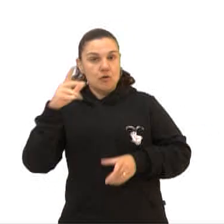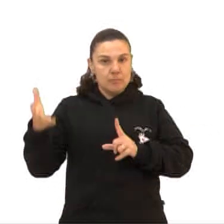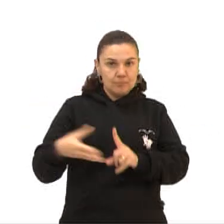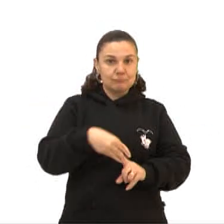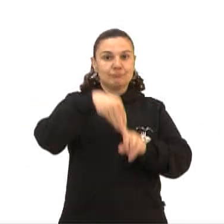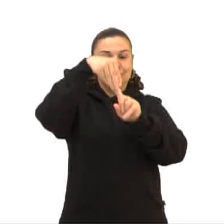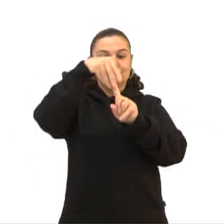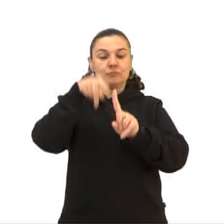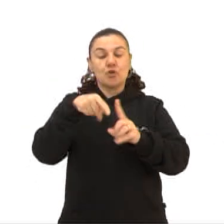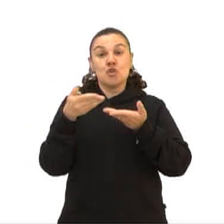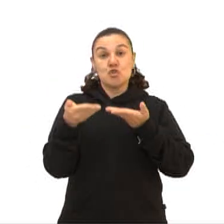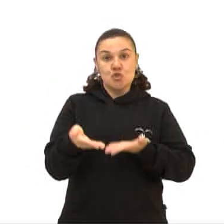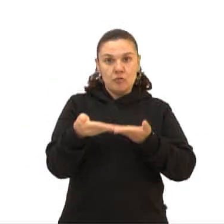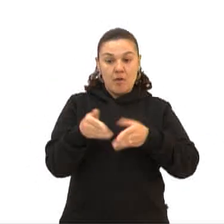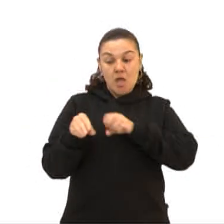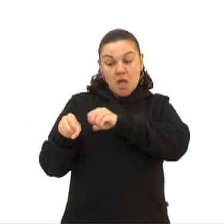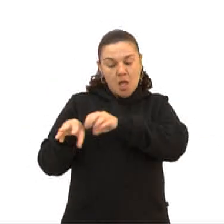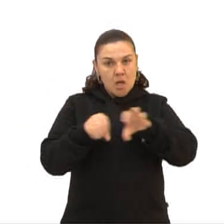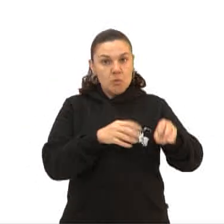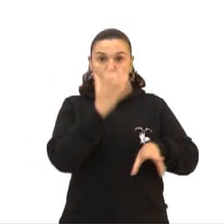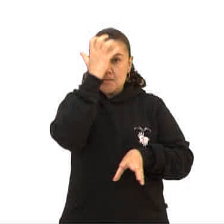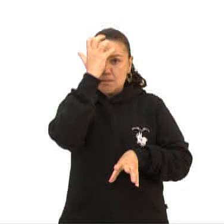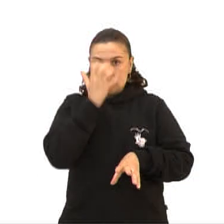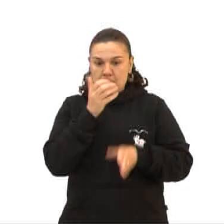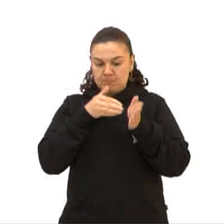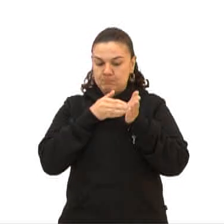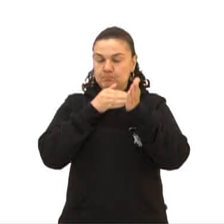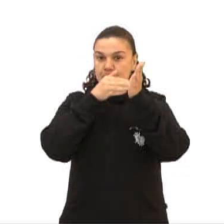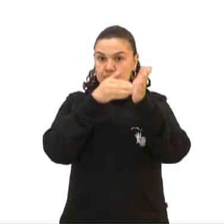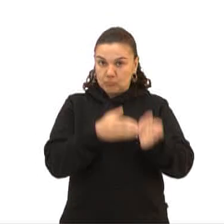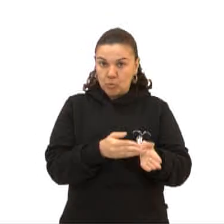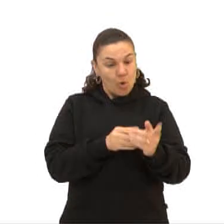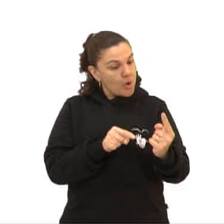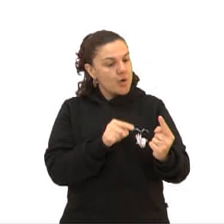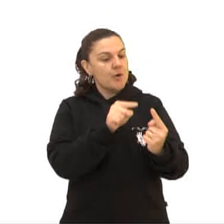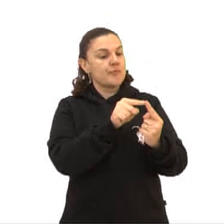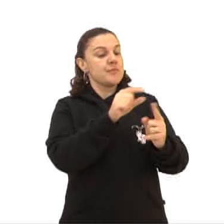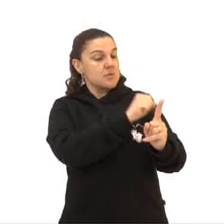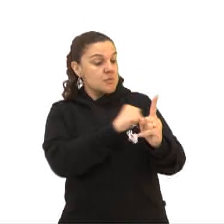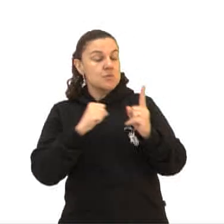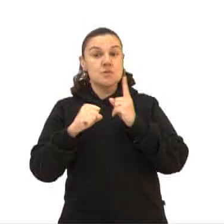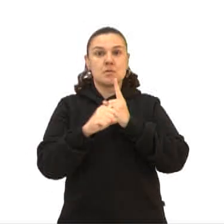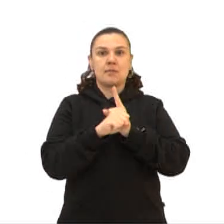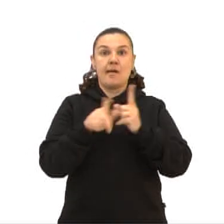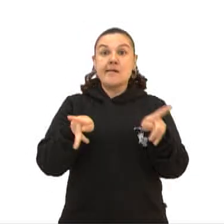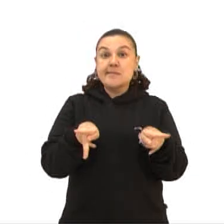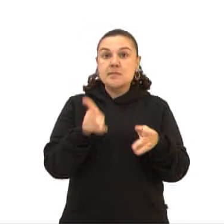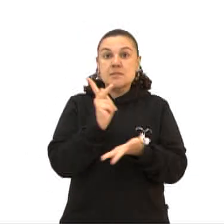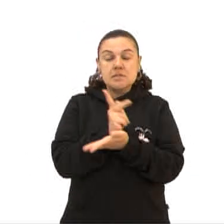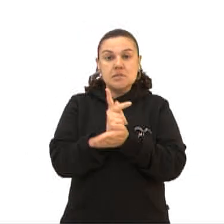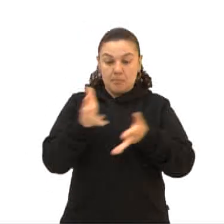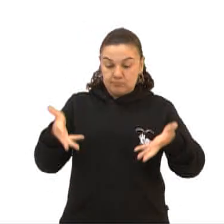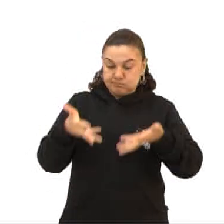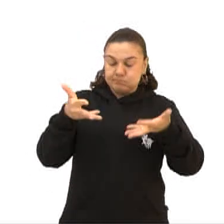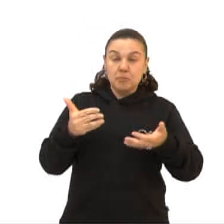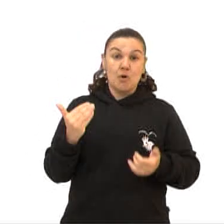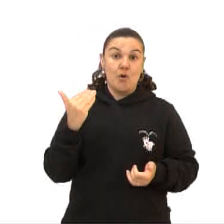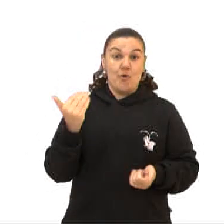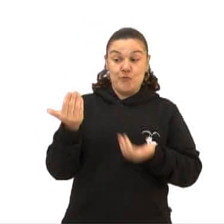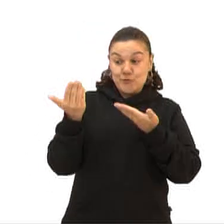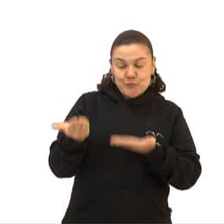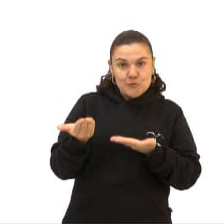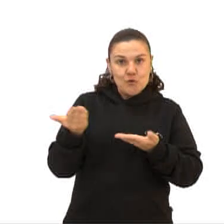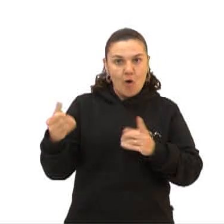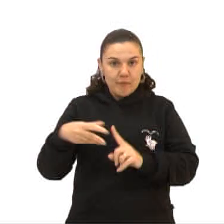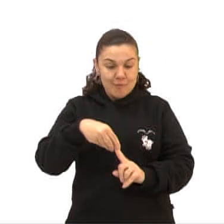juvenil. Uma educação séria, comprometida com a sua função social, sempre traz o jovem como protagonista. E